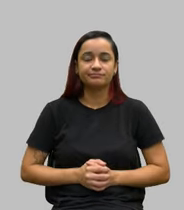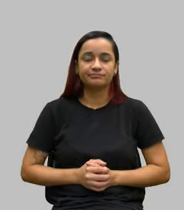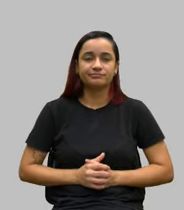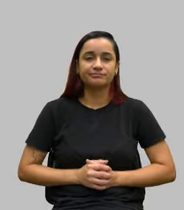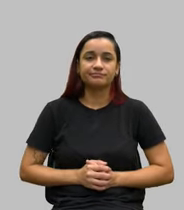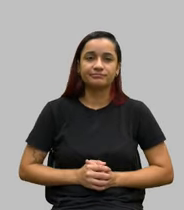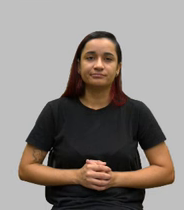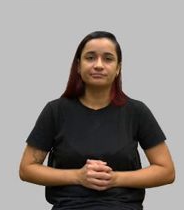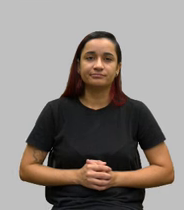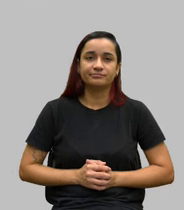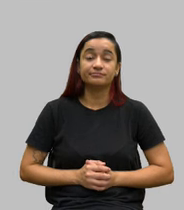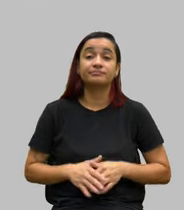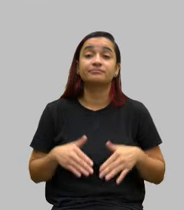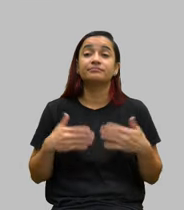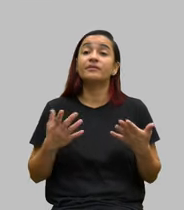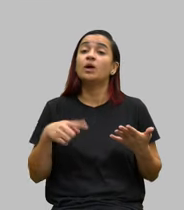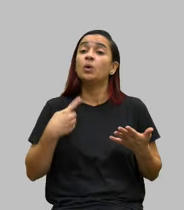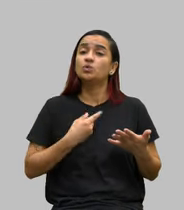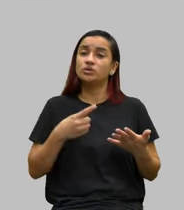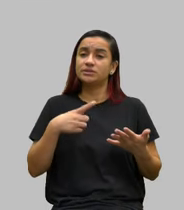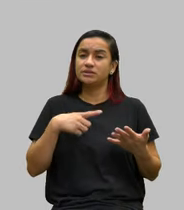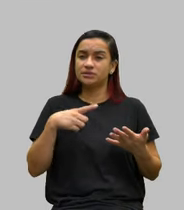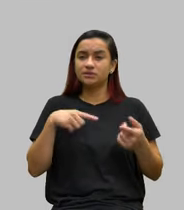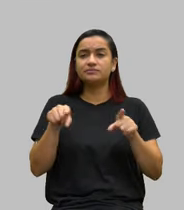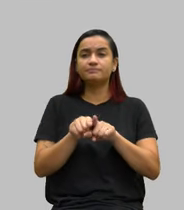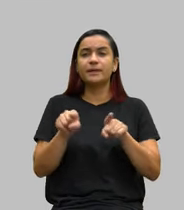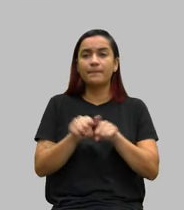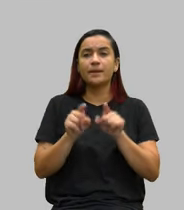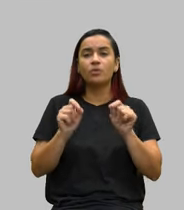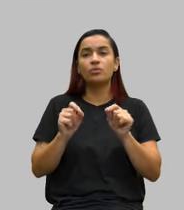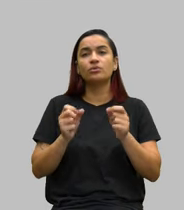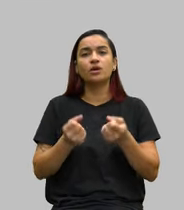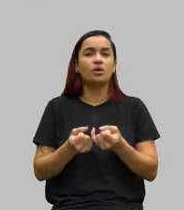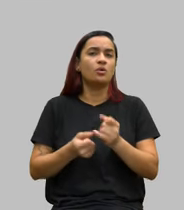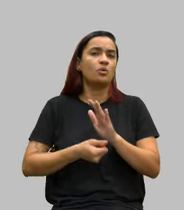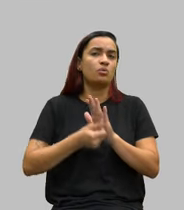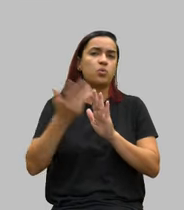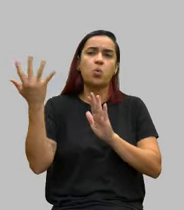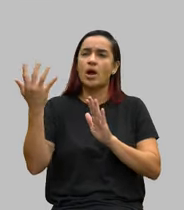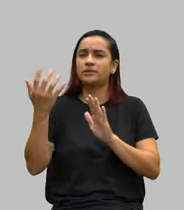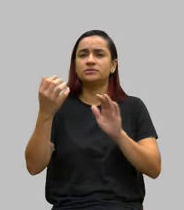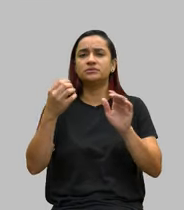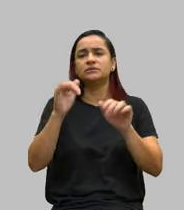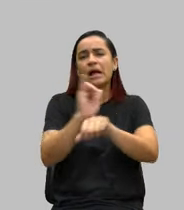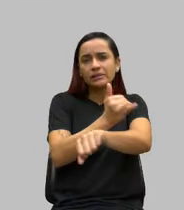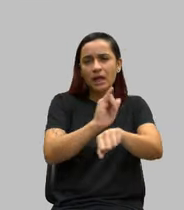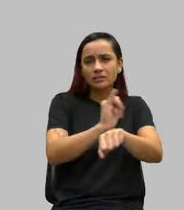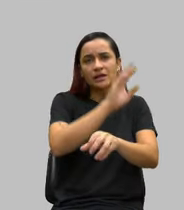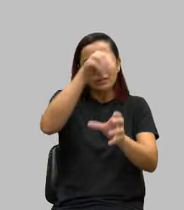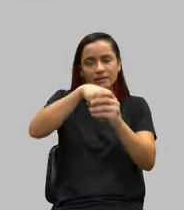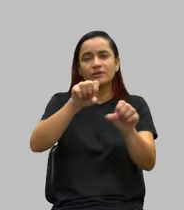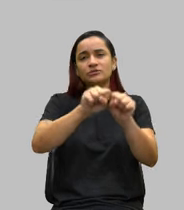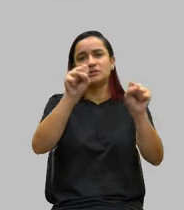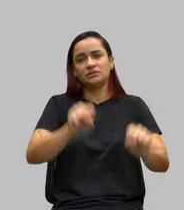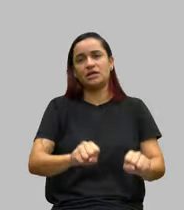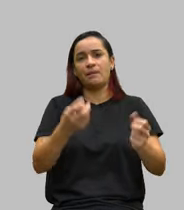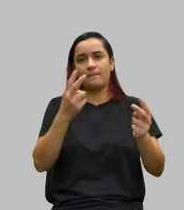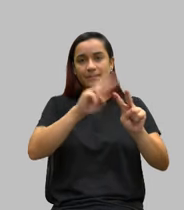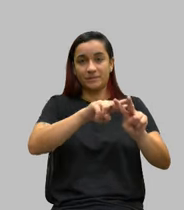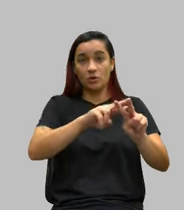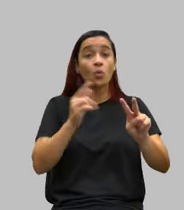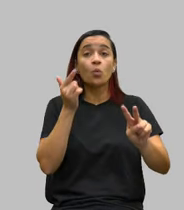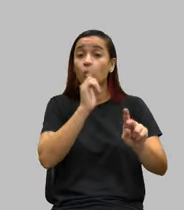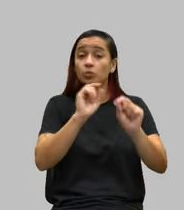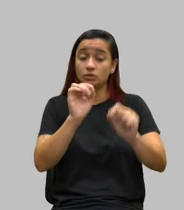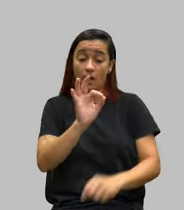eh nós temos feito também deputados muitas operações no sistema prisional paraa polícia penal crescer paraa polícia penal ser uma